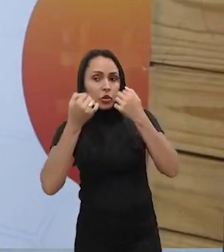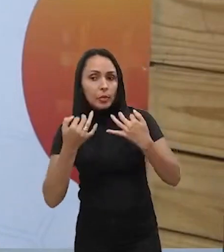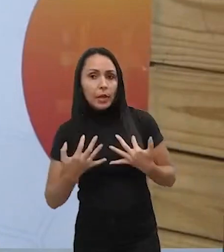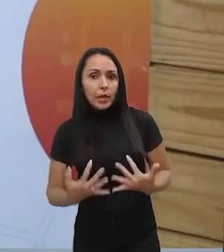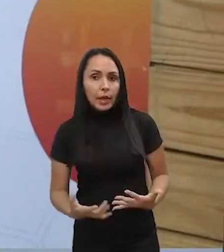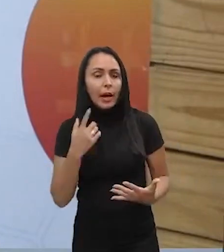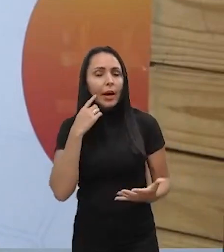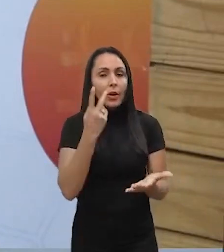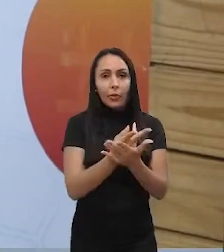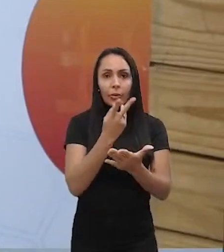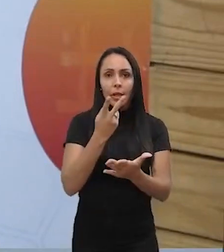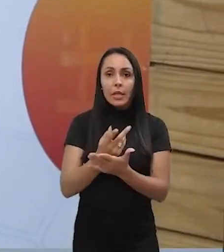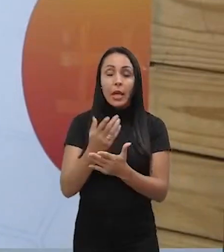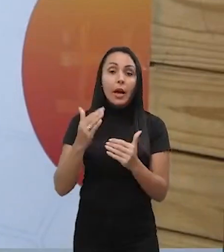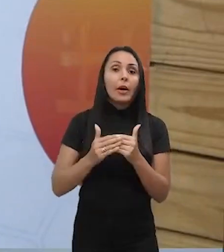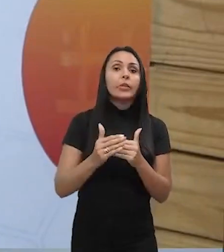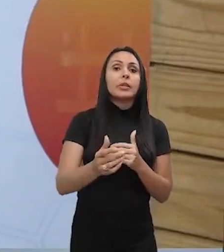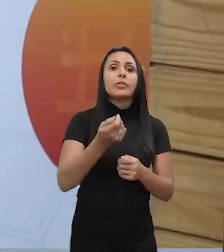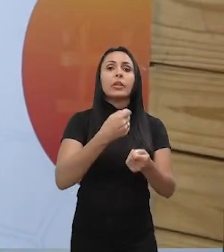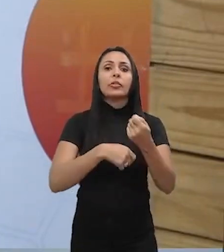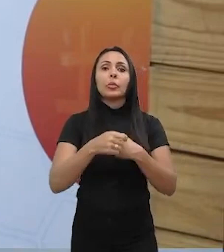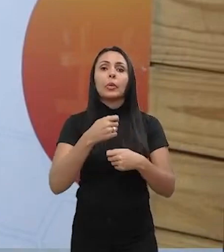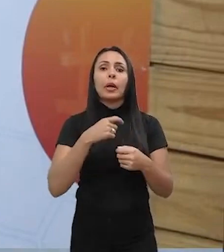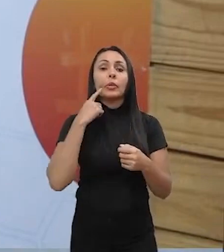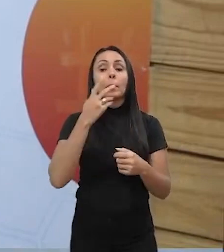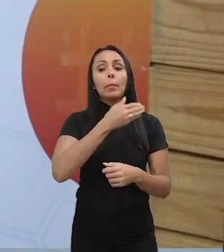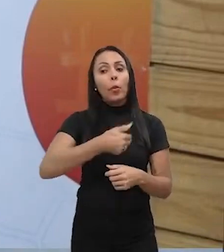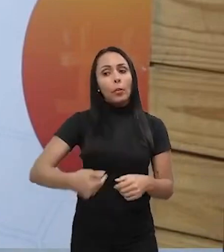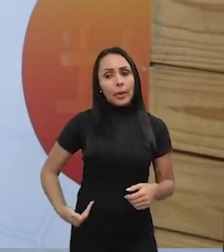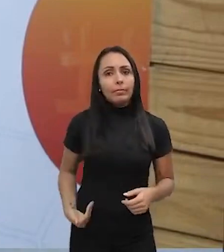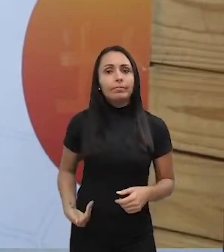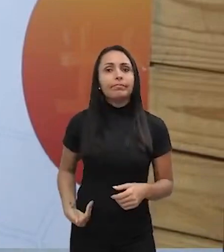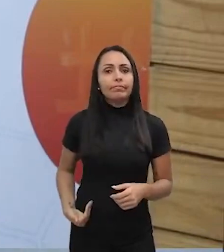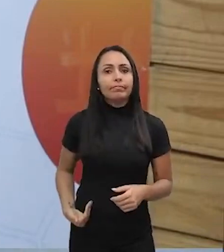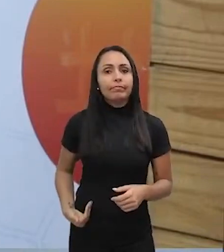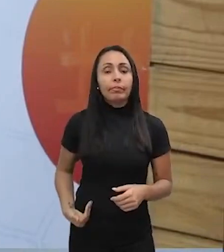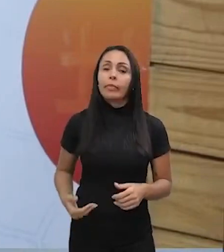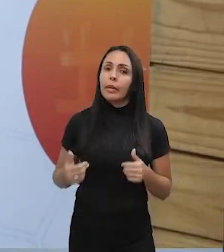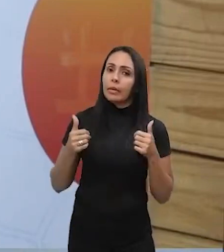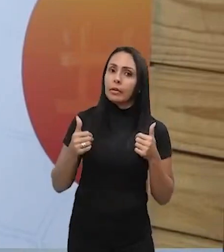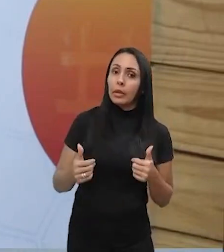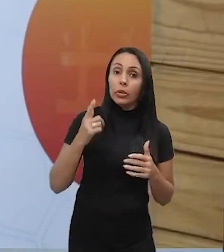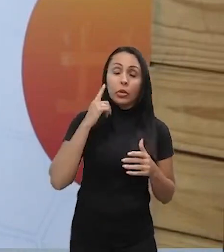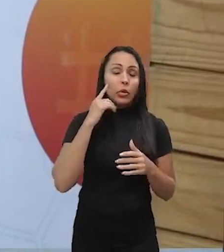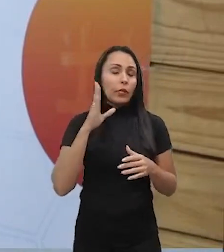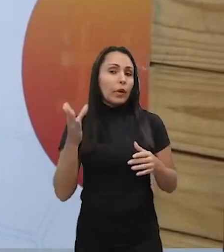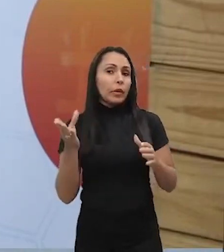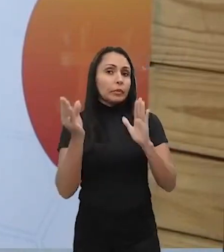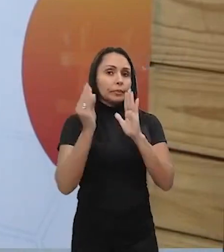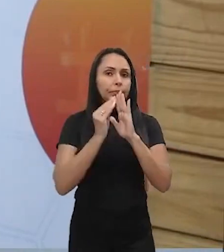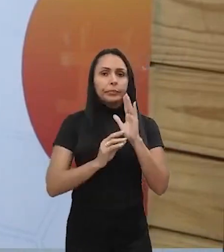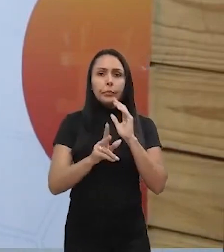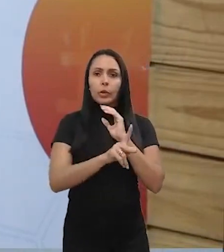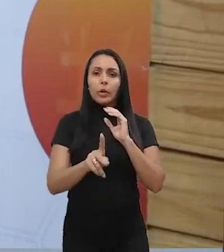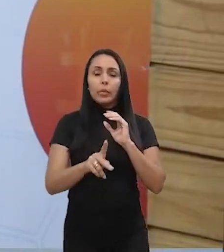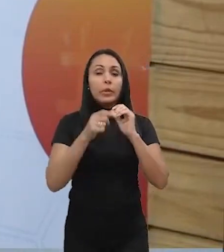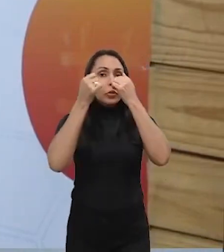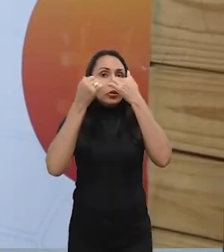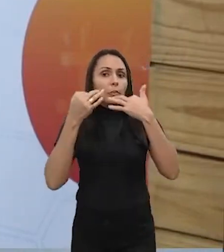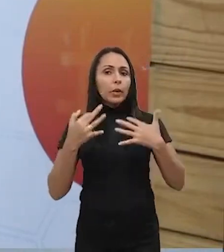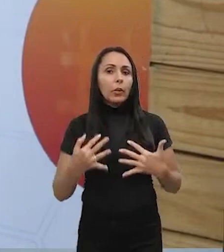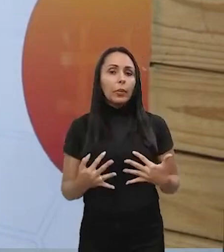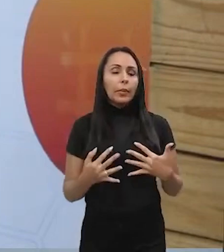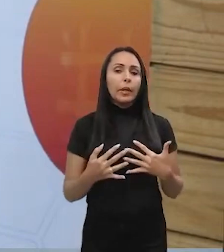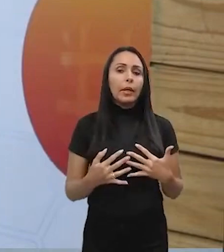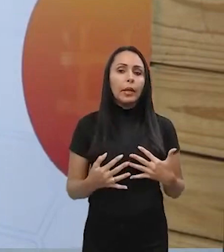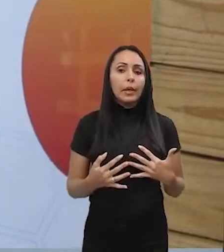mais, vão acontecer. O início da administração, ela é pública, tá? A gente não vai colocar como administração pública, que é como o professor falou,